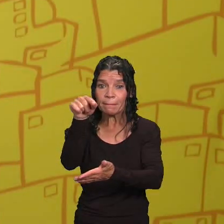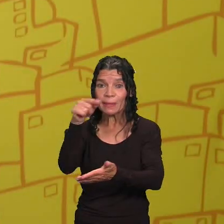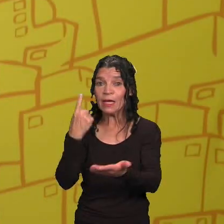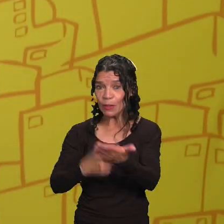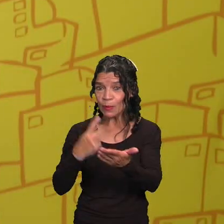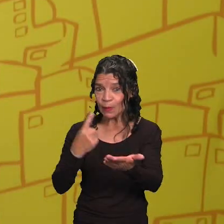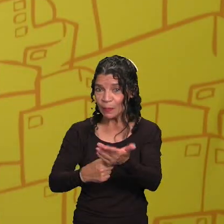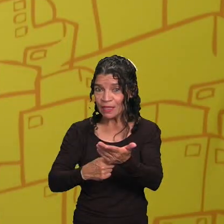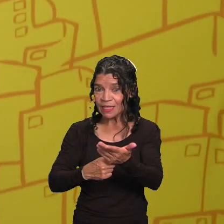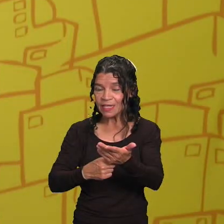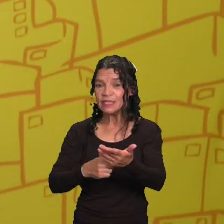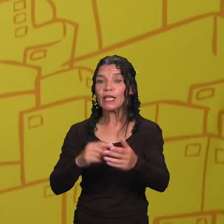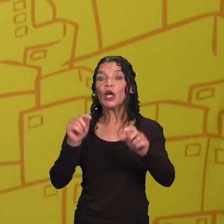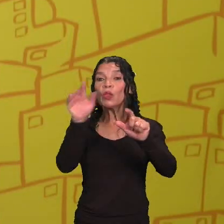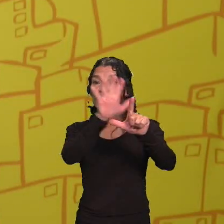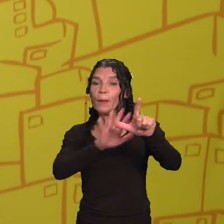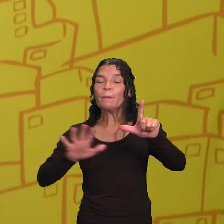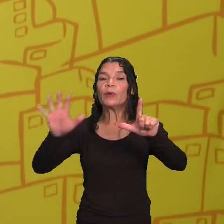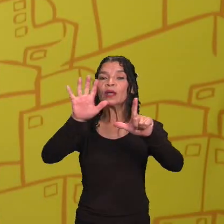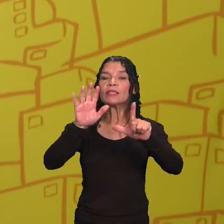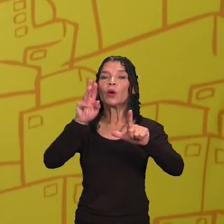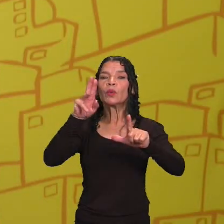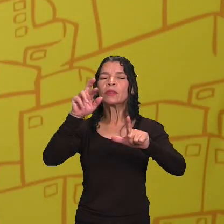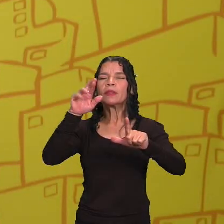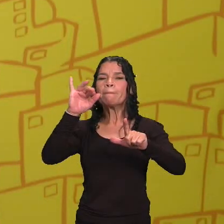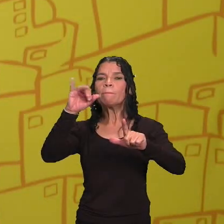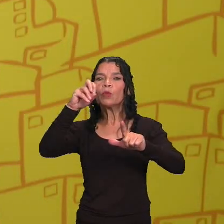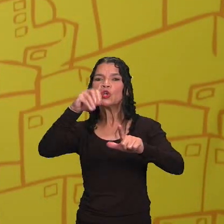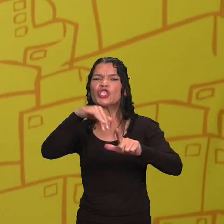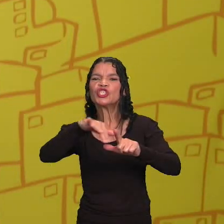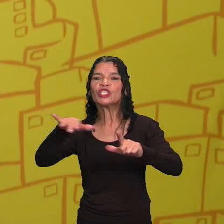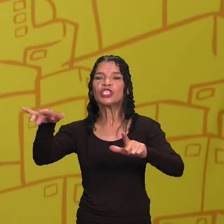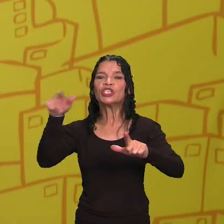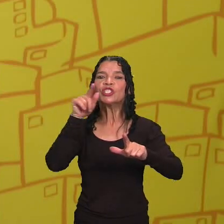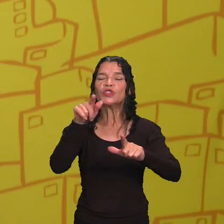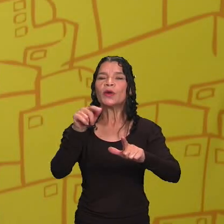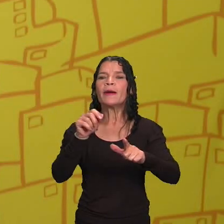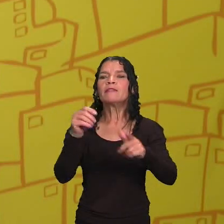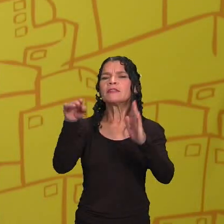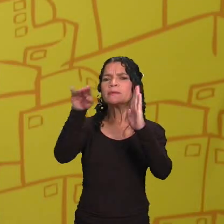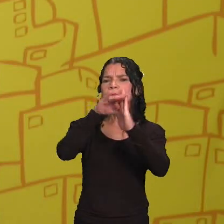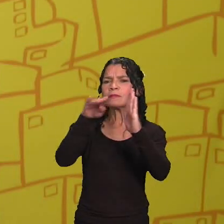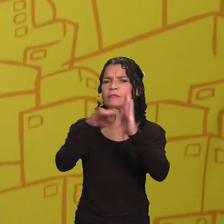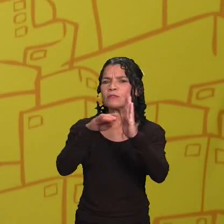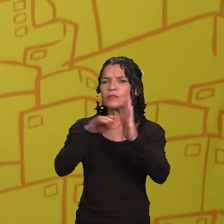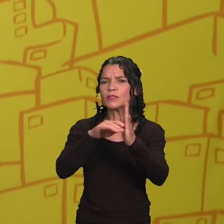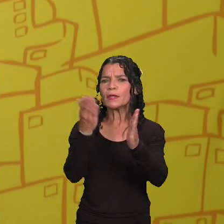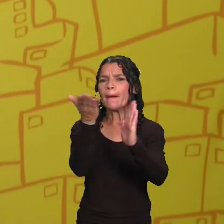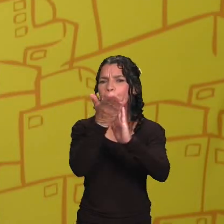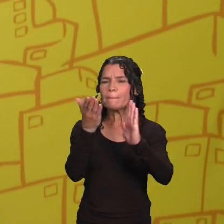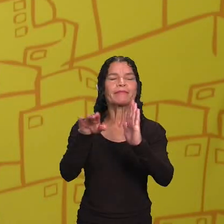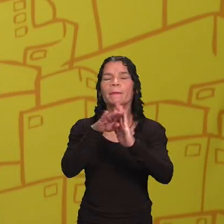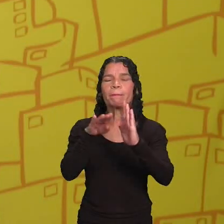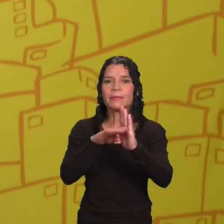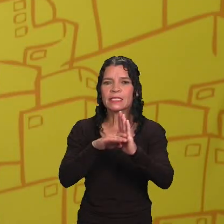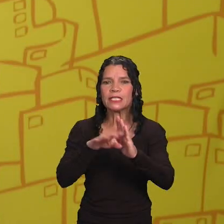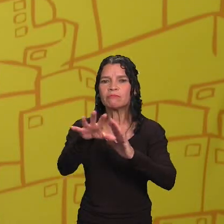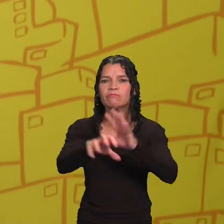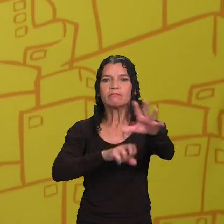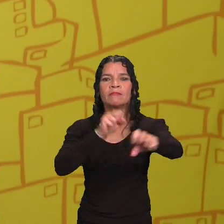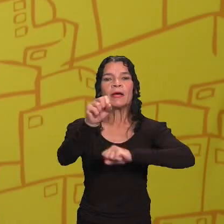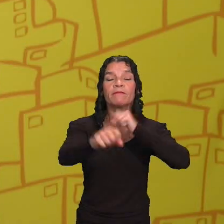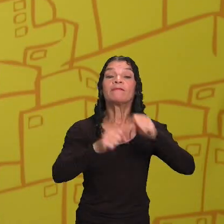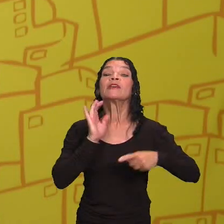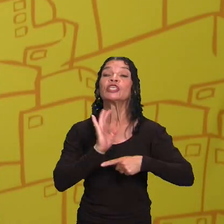E no portal da Multirio, você pode acessar muitos materiais educativos que podem ajudar no seu trabalho